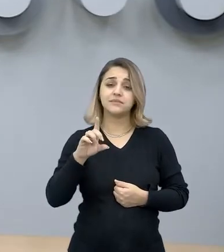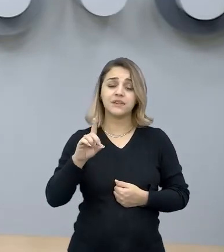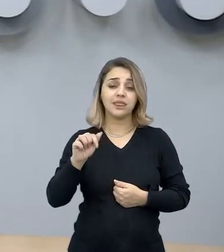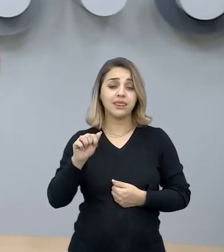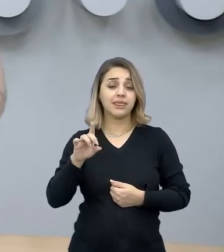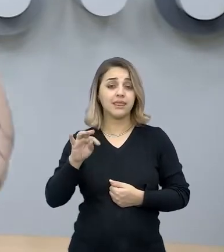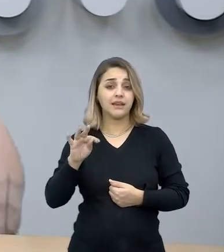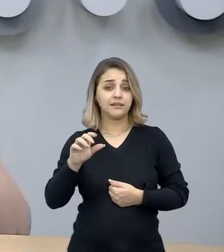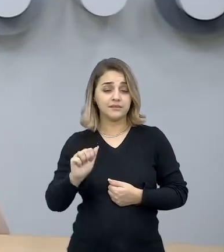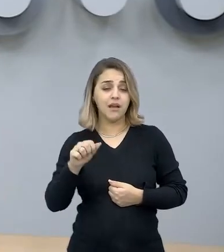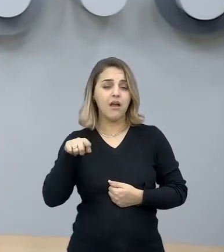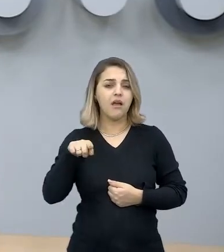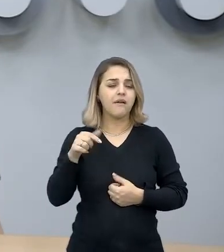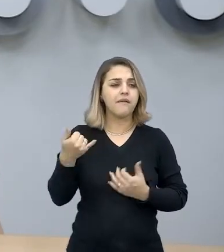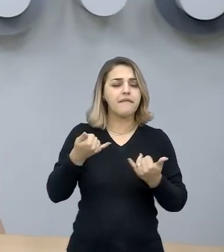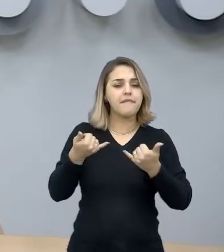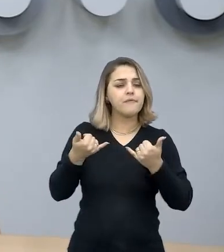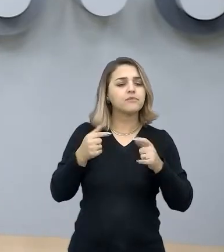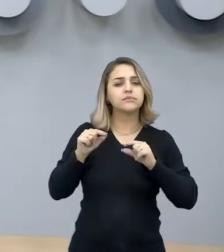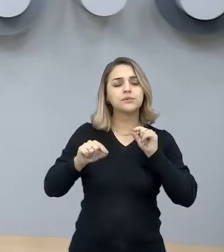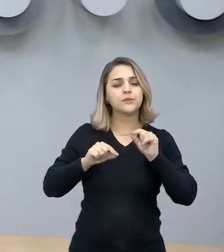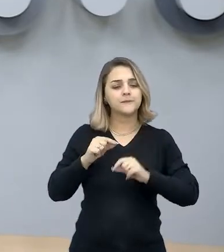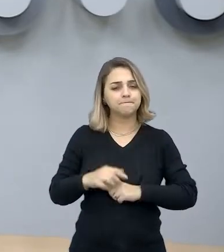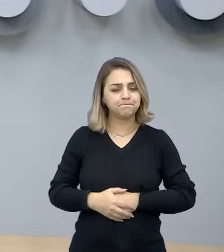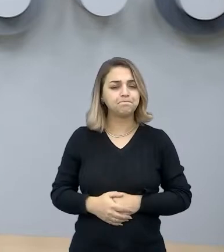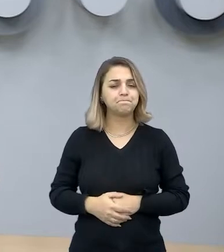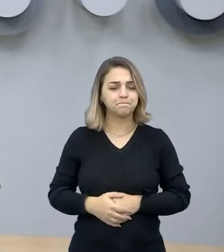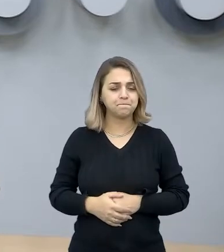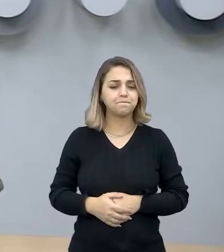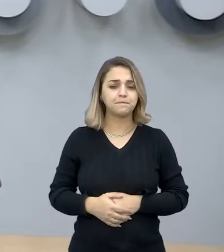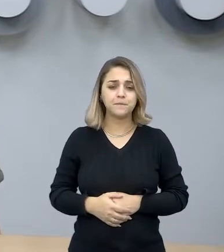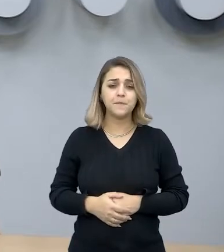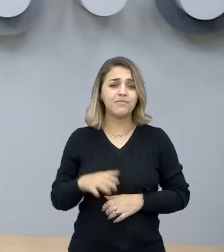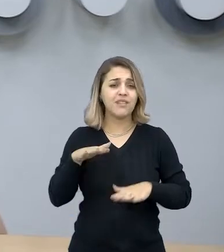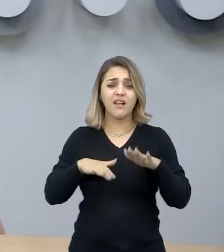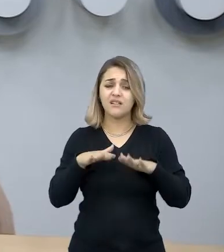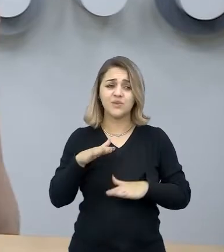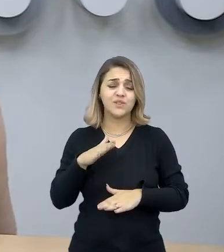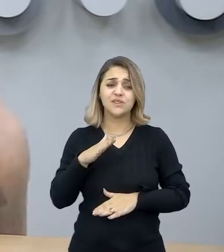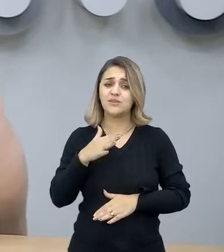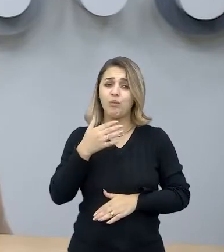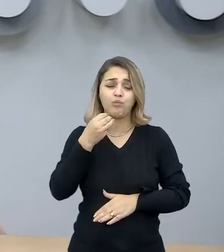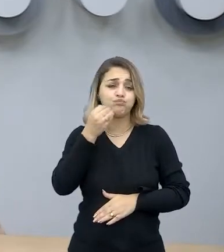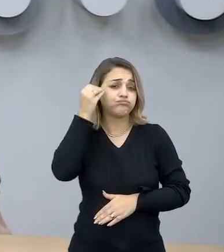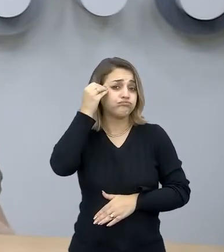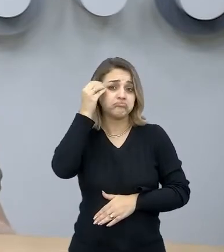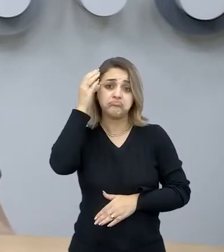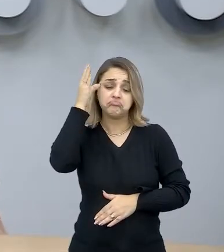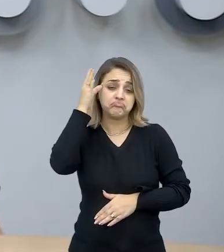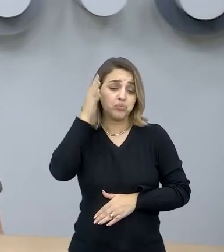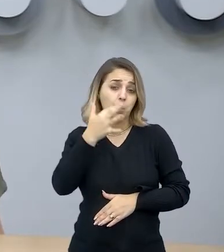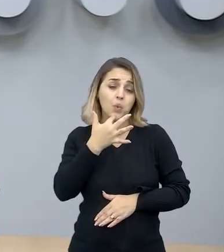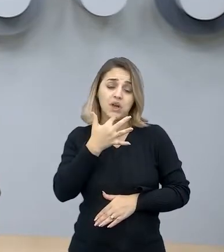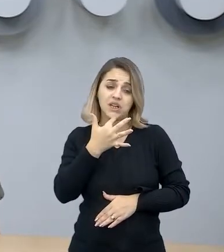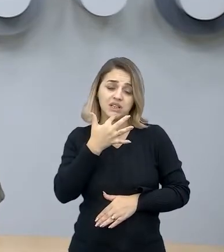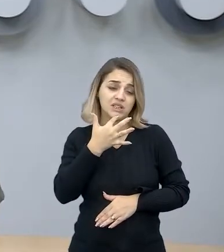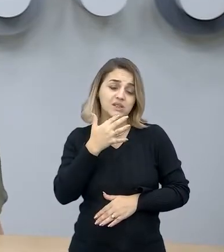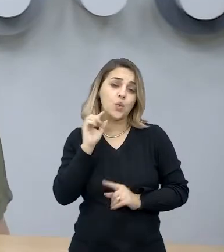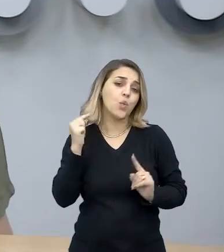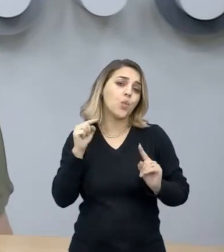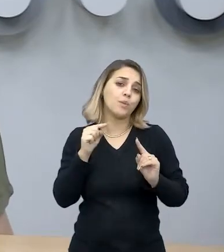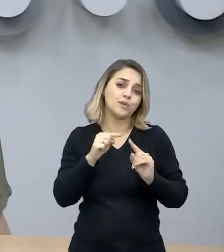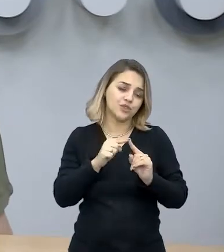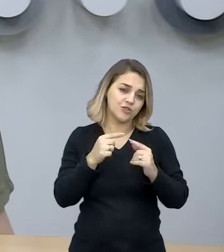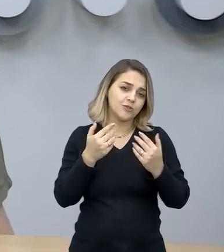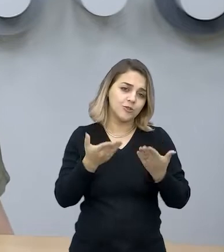essas informações, muitas vezes, a gente não consegue conhecer muito bem que finalidade, que